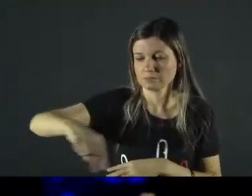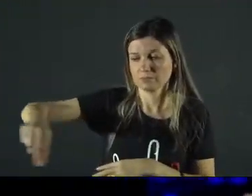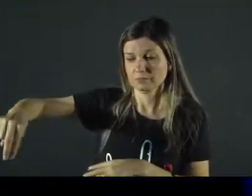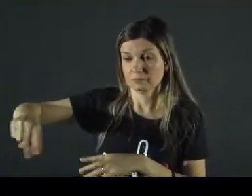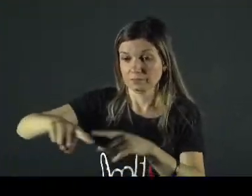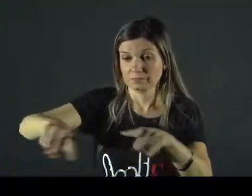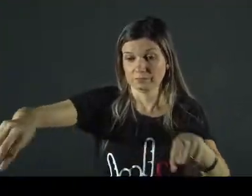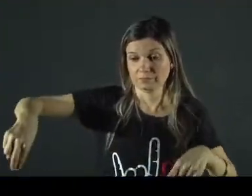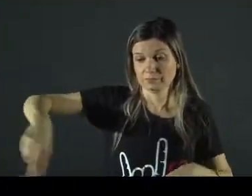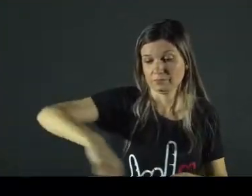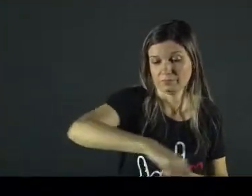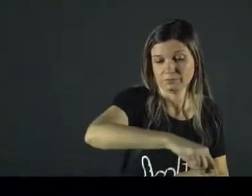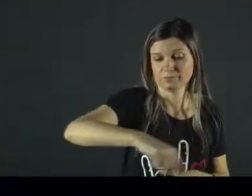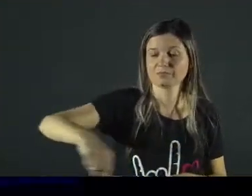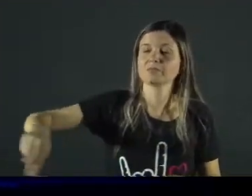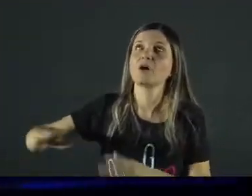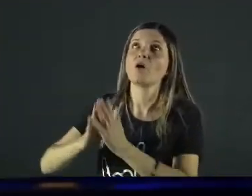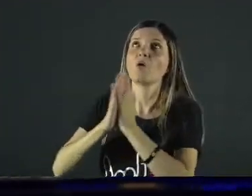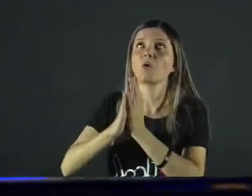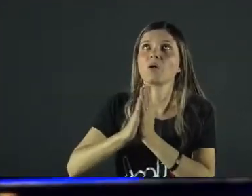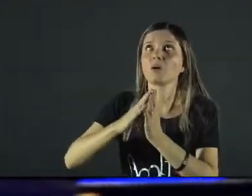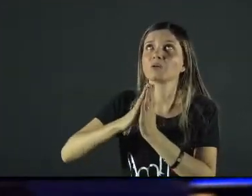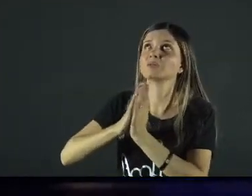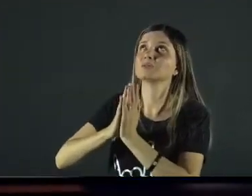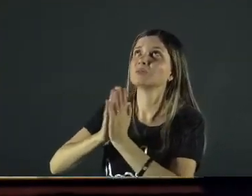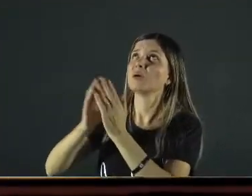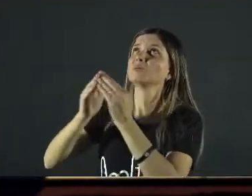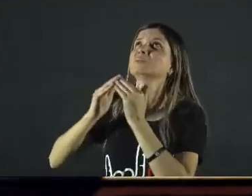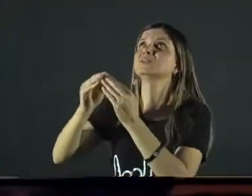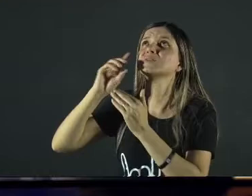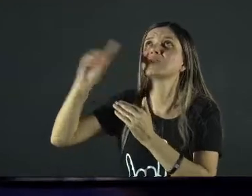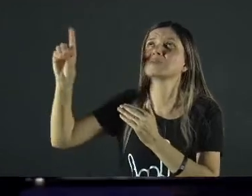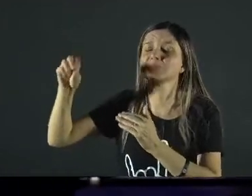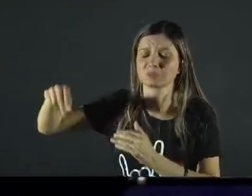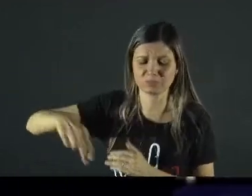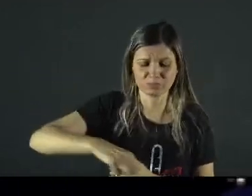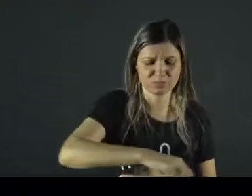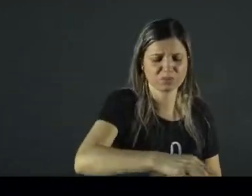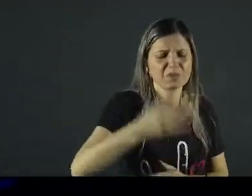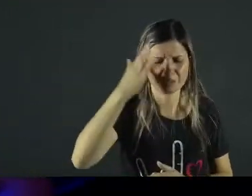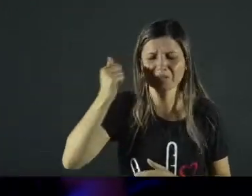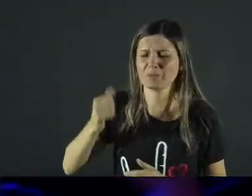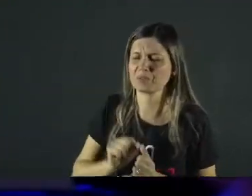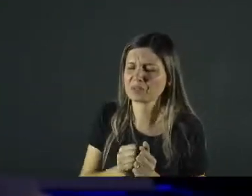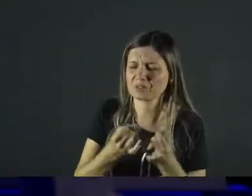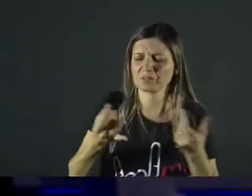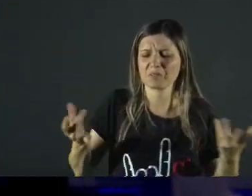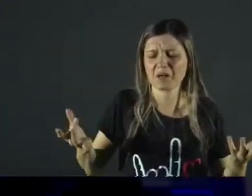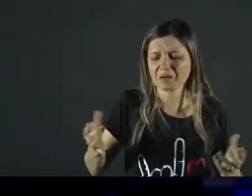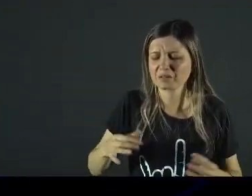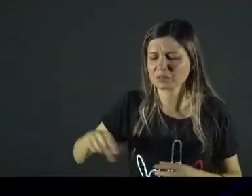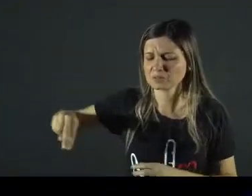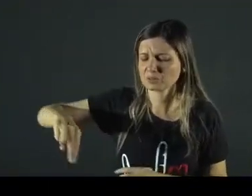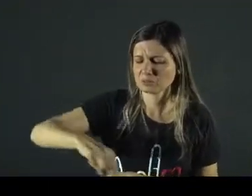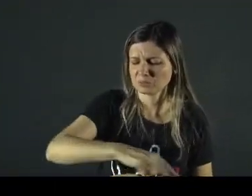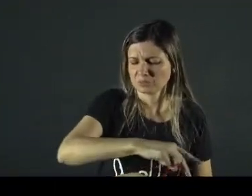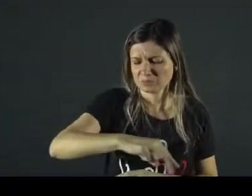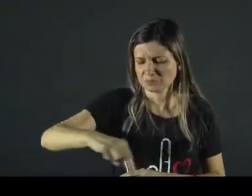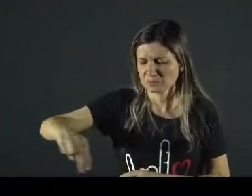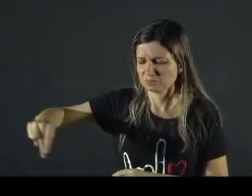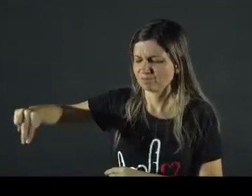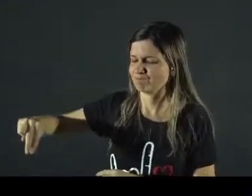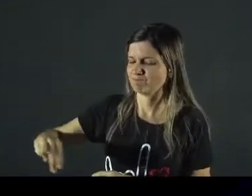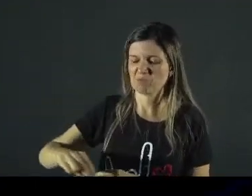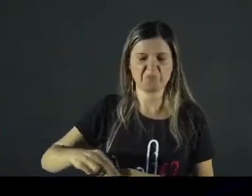de um canto para o outro, ele estava orando, ele estava buscando a presença do Senhor. Ele sabia que o milagre ia acontecer. Aleluia! Nós